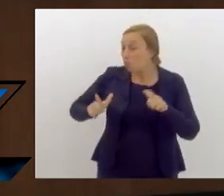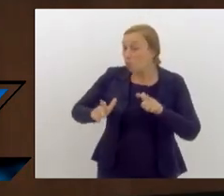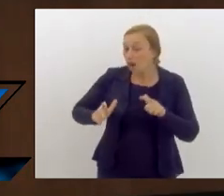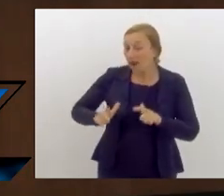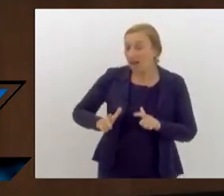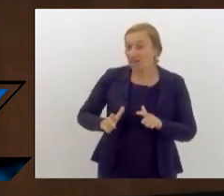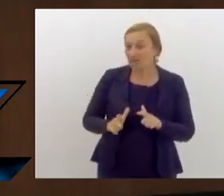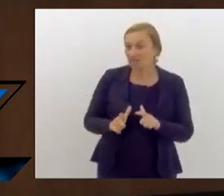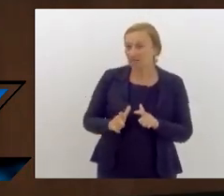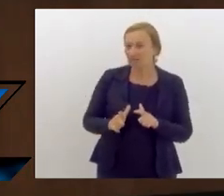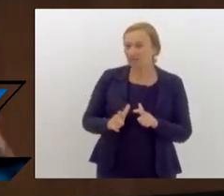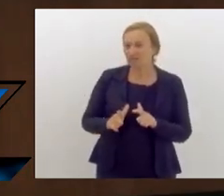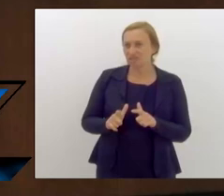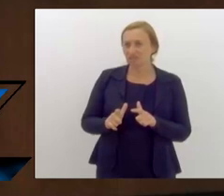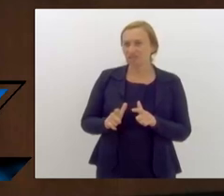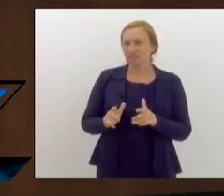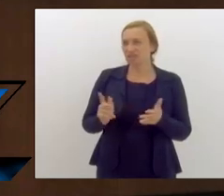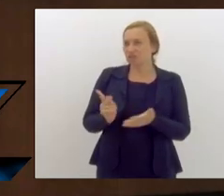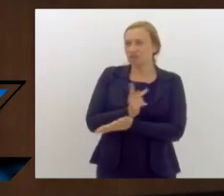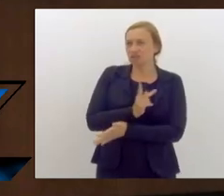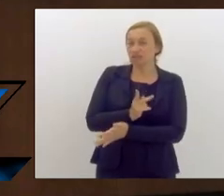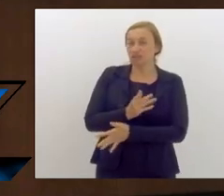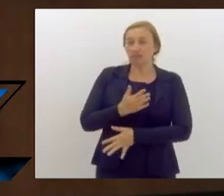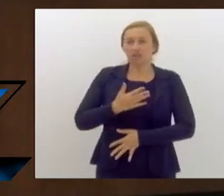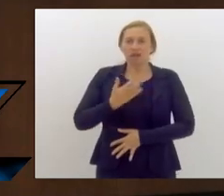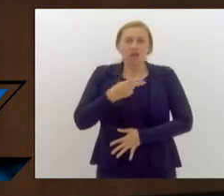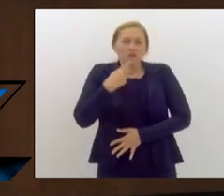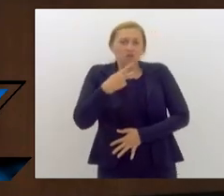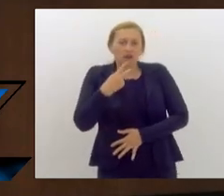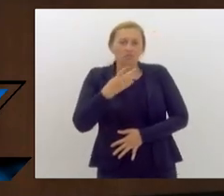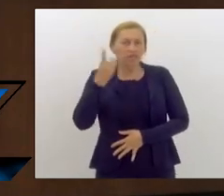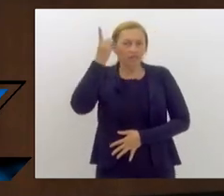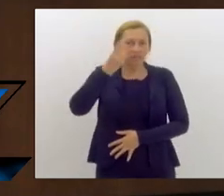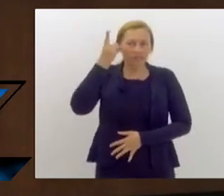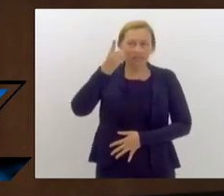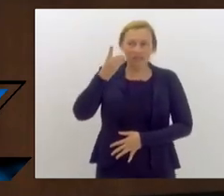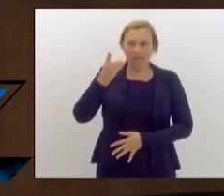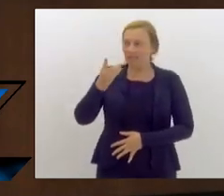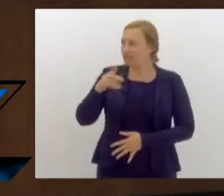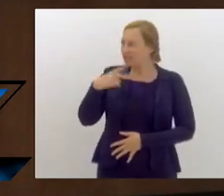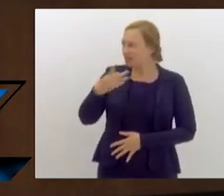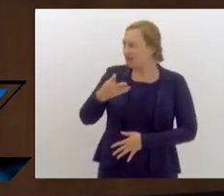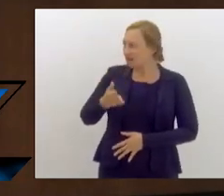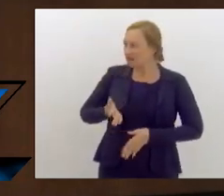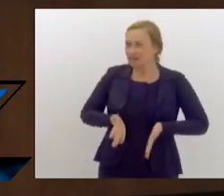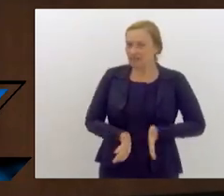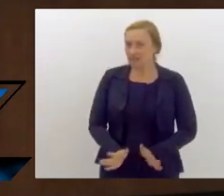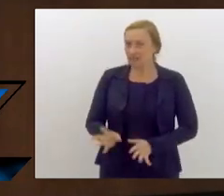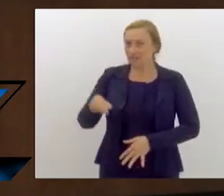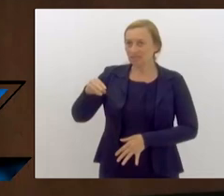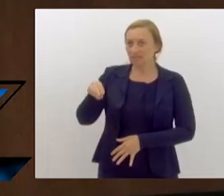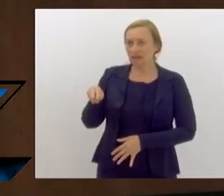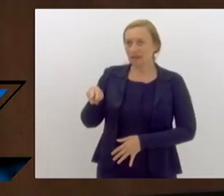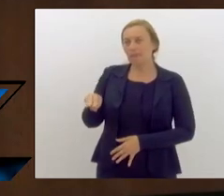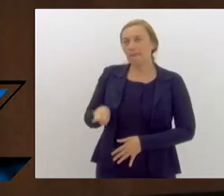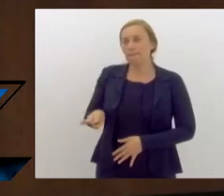daquilo eu faço aqui uma menção é deputada que diz ser da Maré cria da Maré